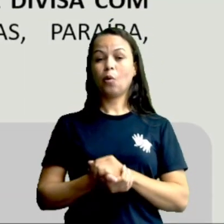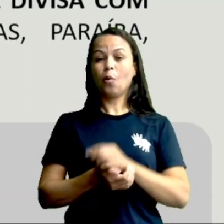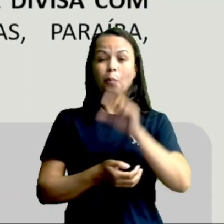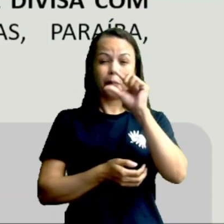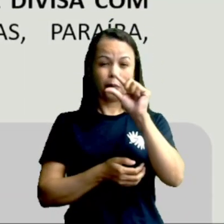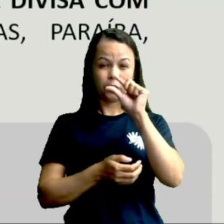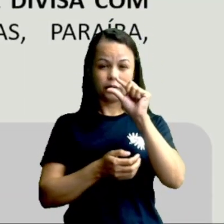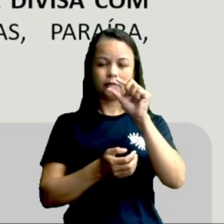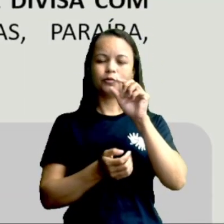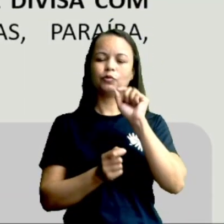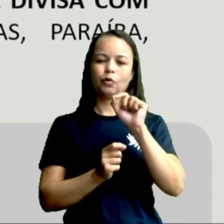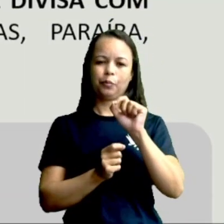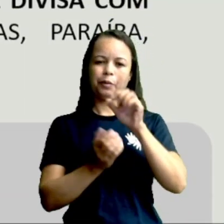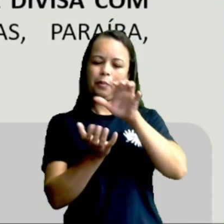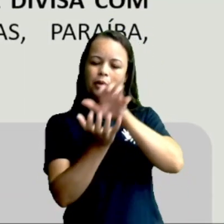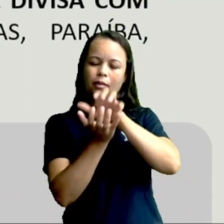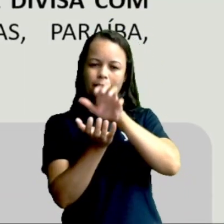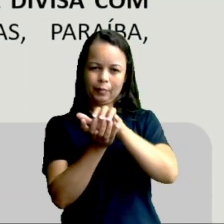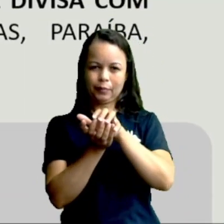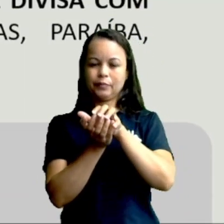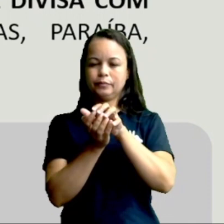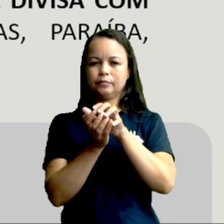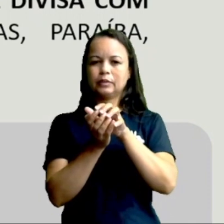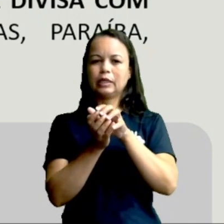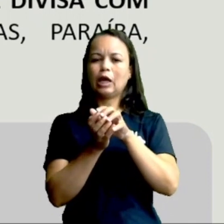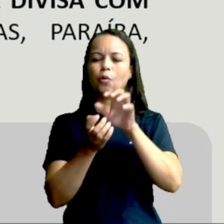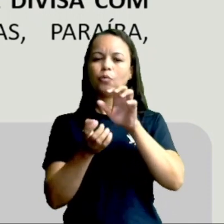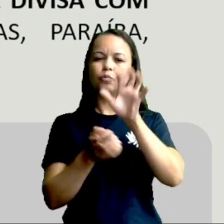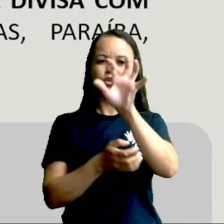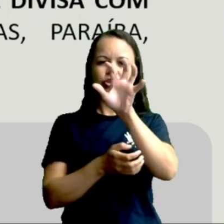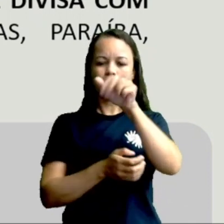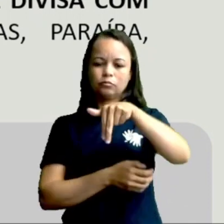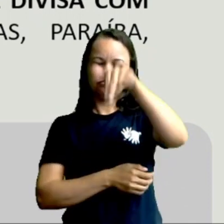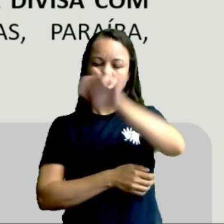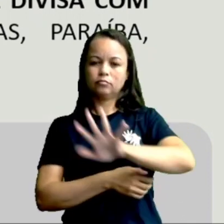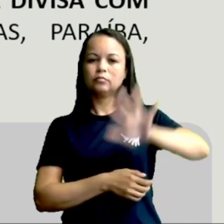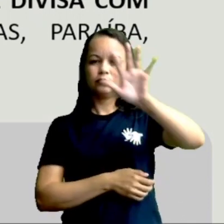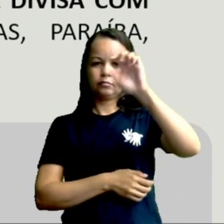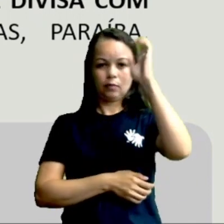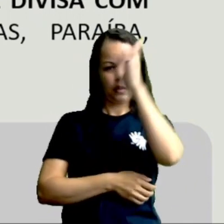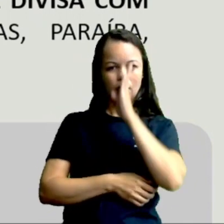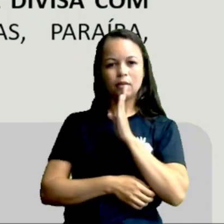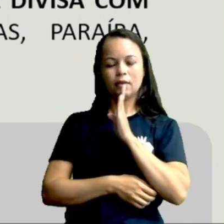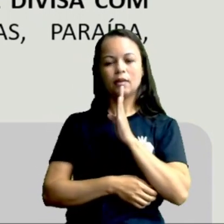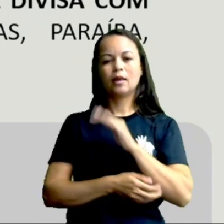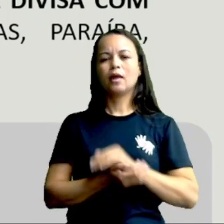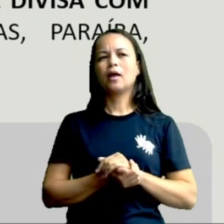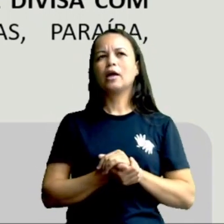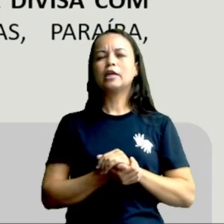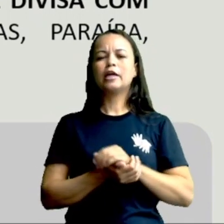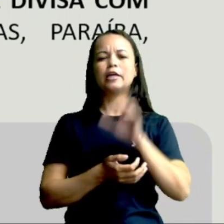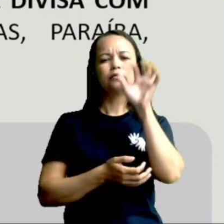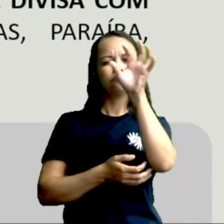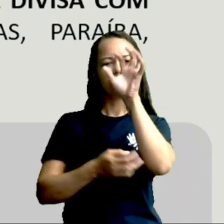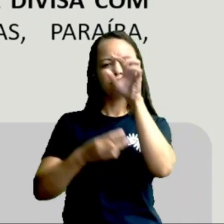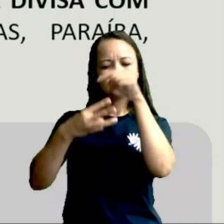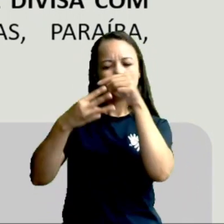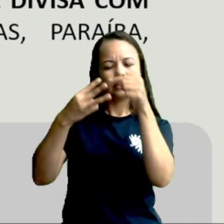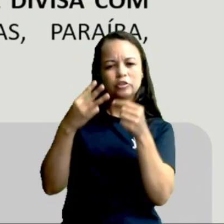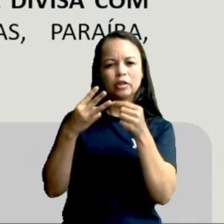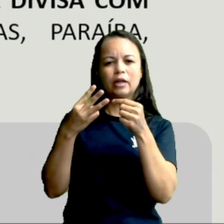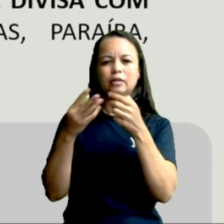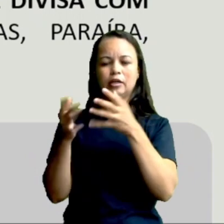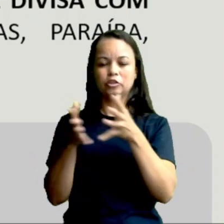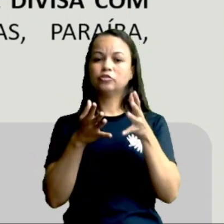pouquinho sobre Pernambuco, tá? Pernambuco é um dos estados da região do Nordeste do Brasil e é dividido em 3 grandes